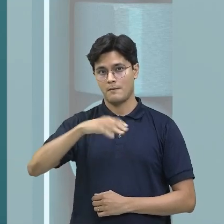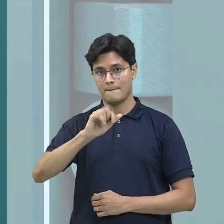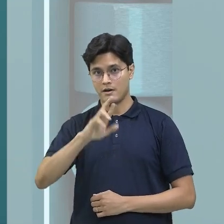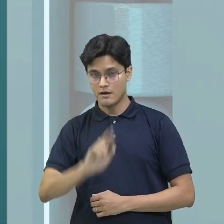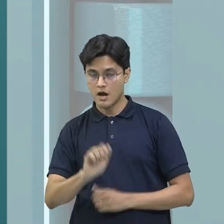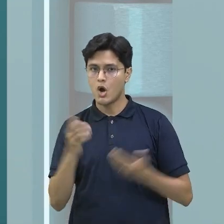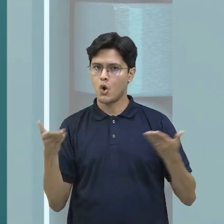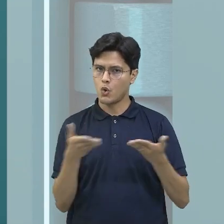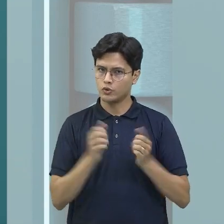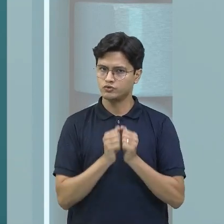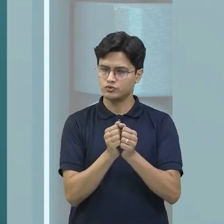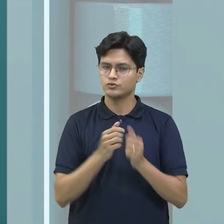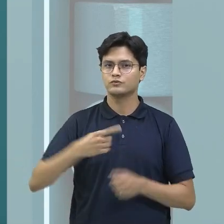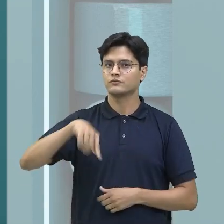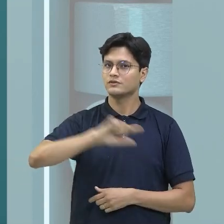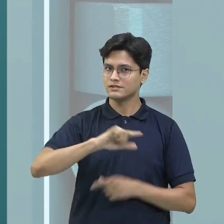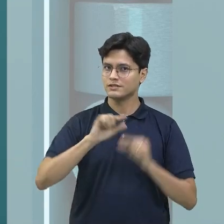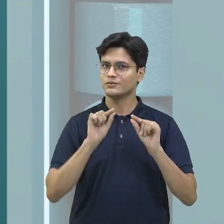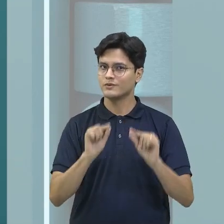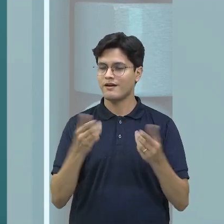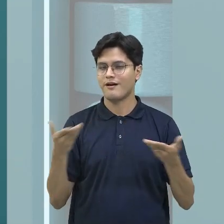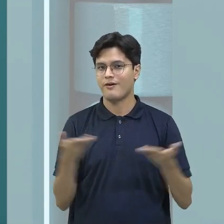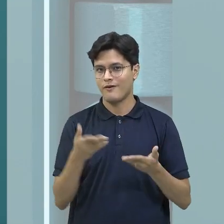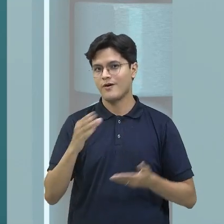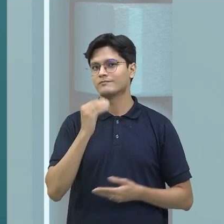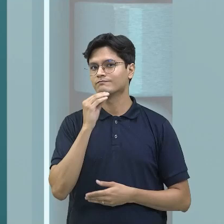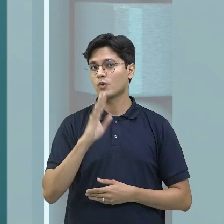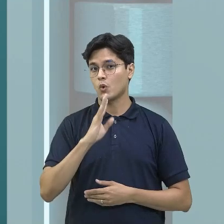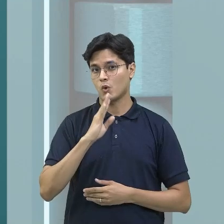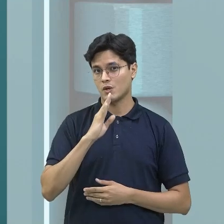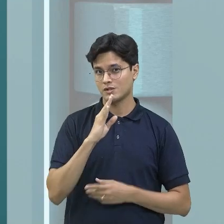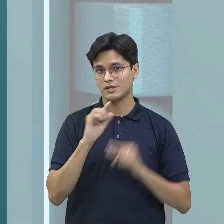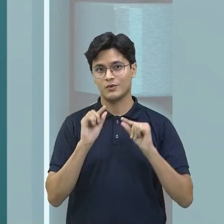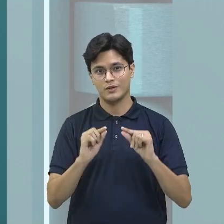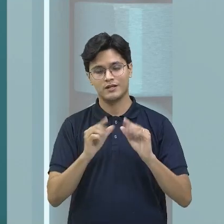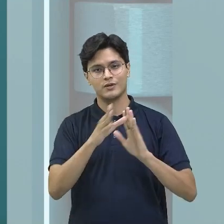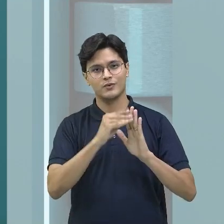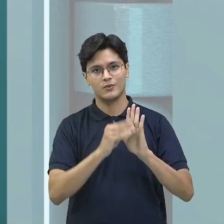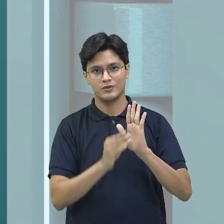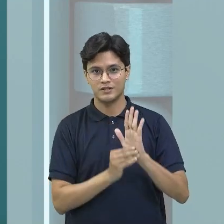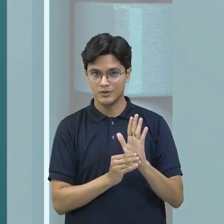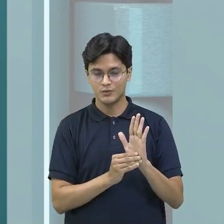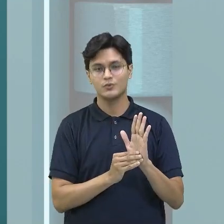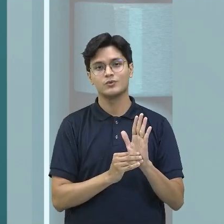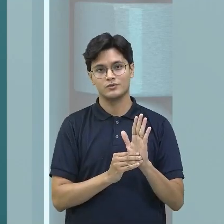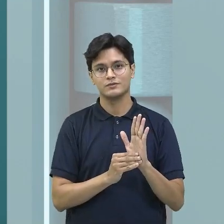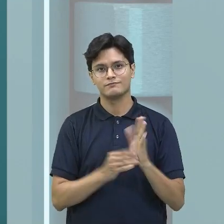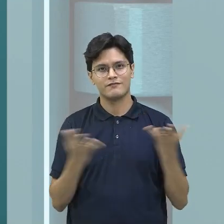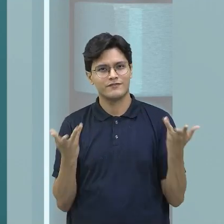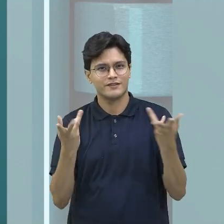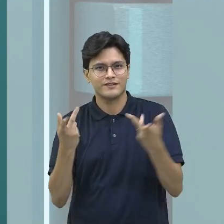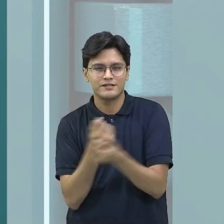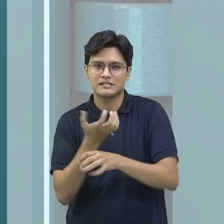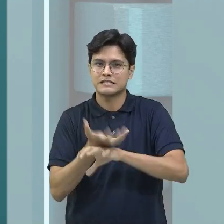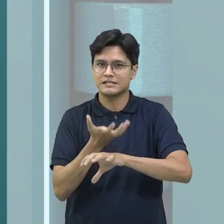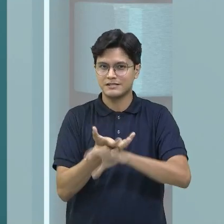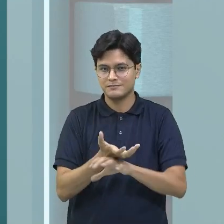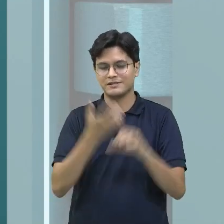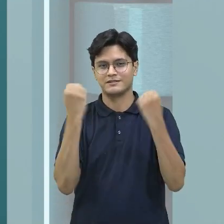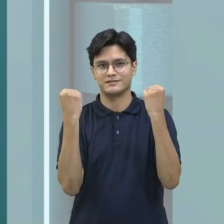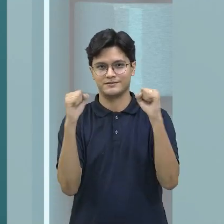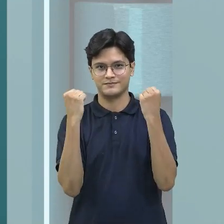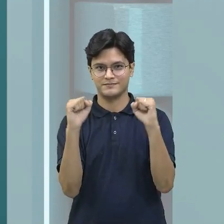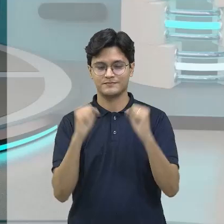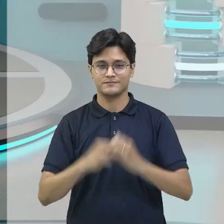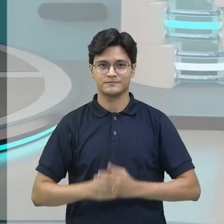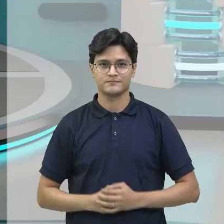com vocês para nós explorarmos e conhecermos mais um conteúdo dessa fantástica disciplina que é Educação